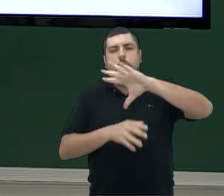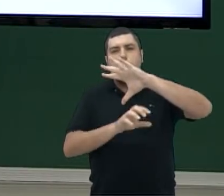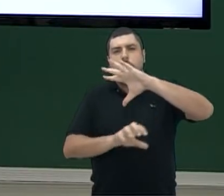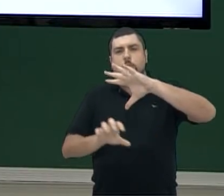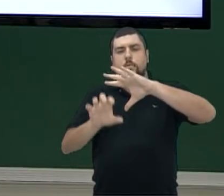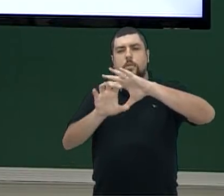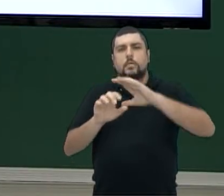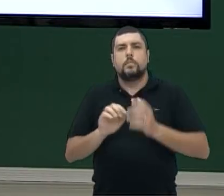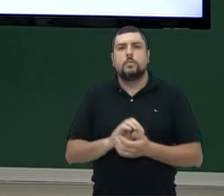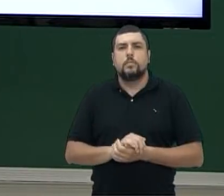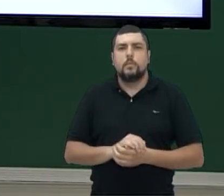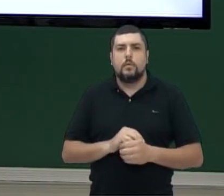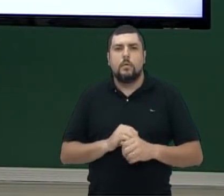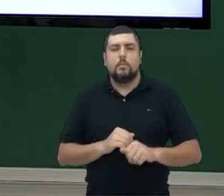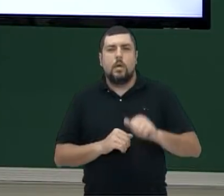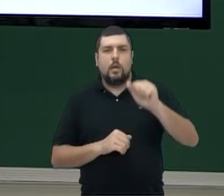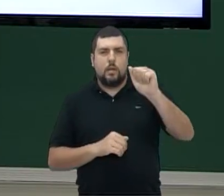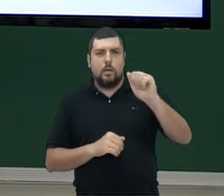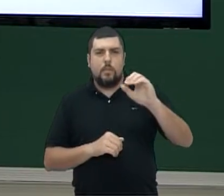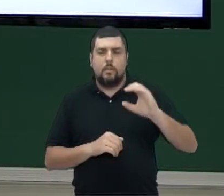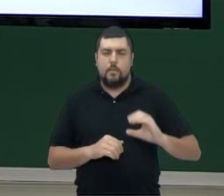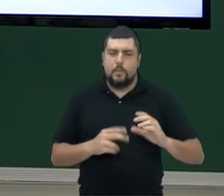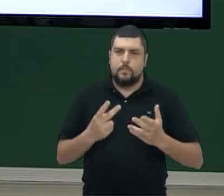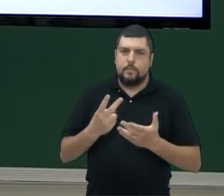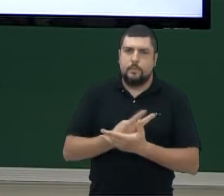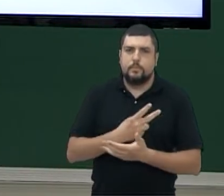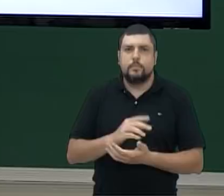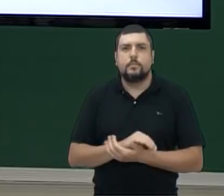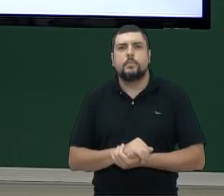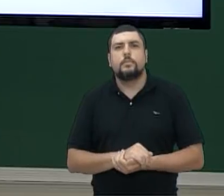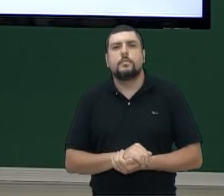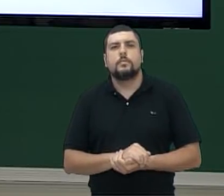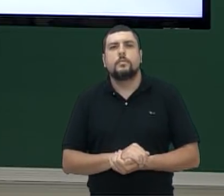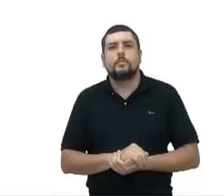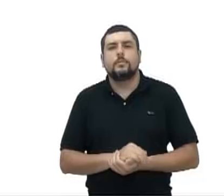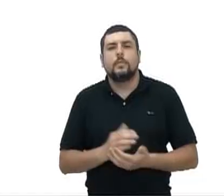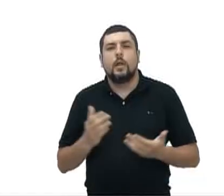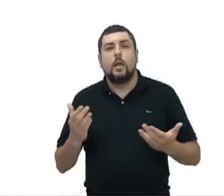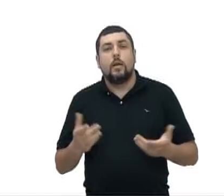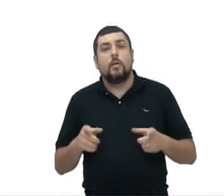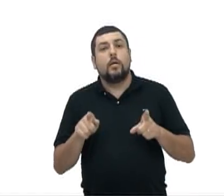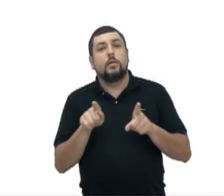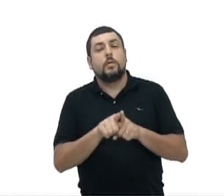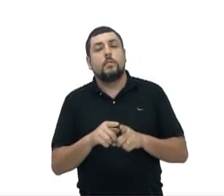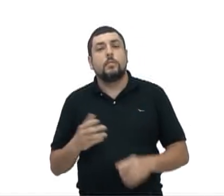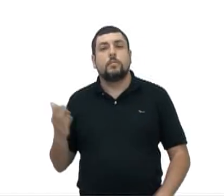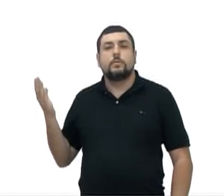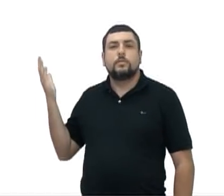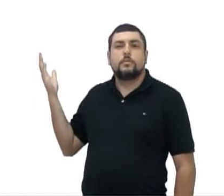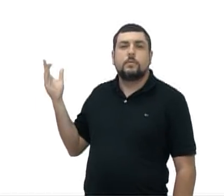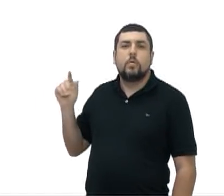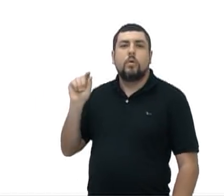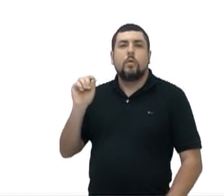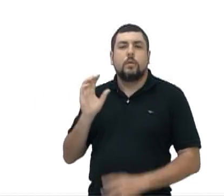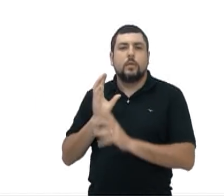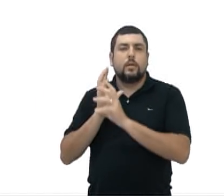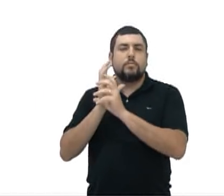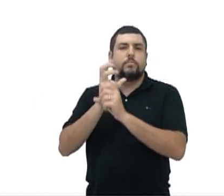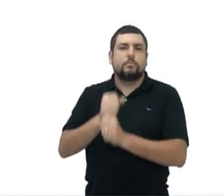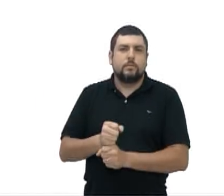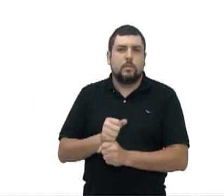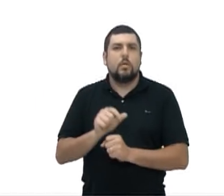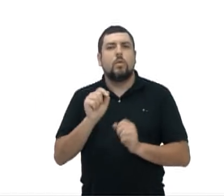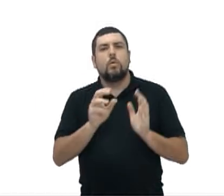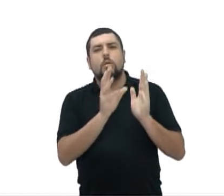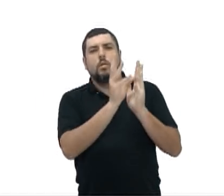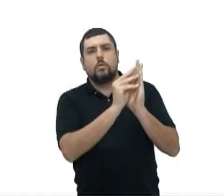demais alternativas estão erradas. Agora, vai aparecer também na tela para você a nossa revisão, ou seja, os conteúdos